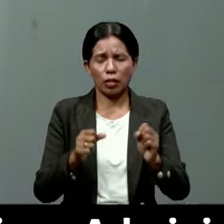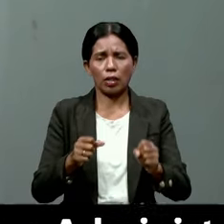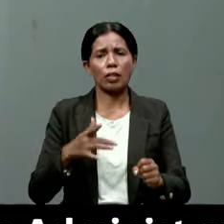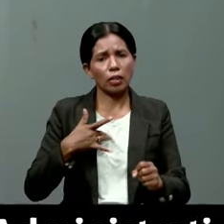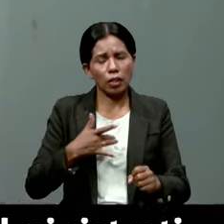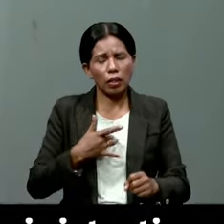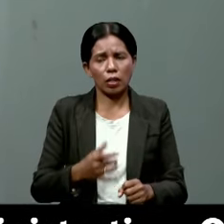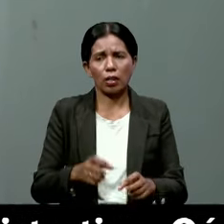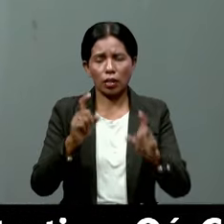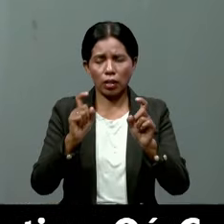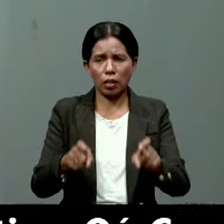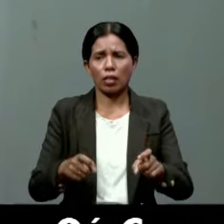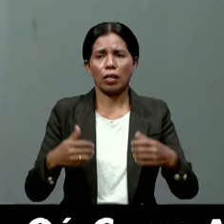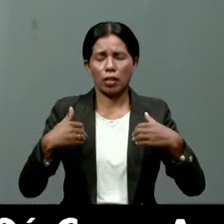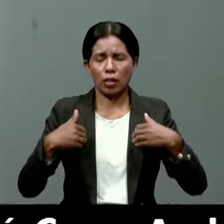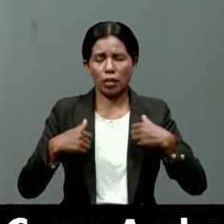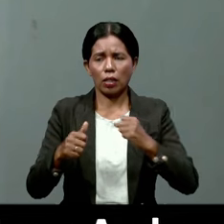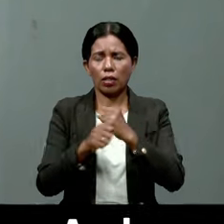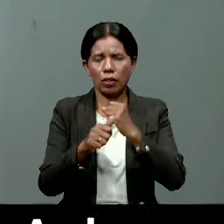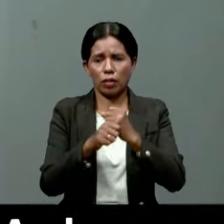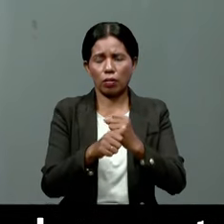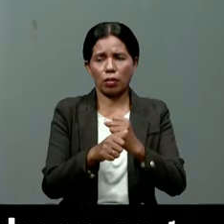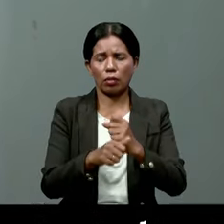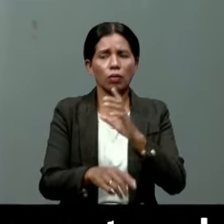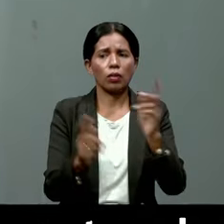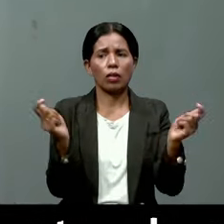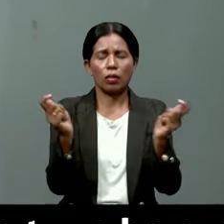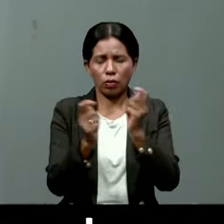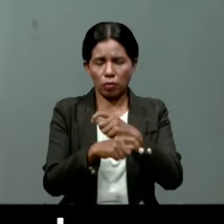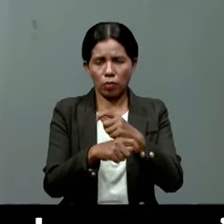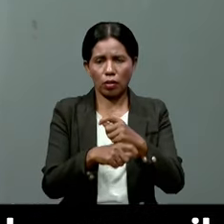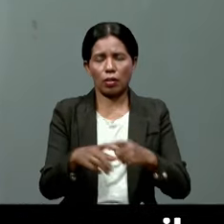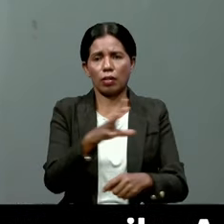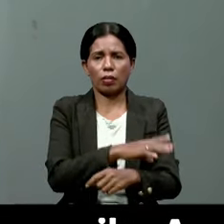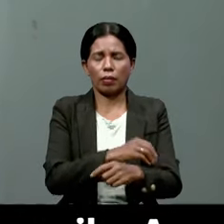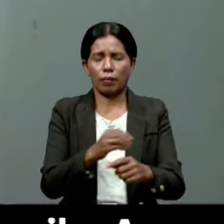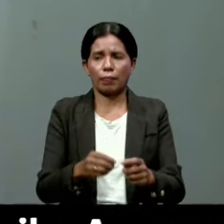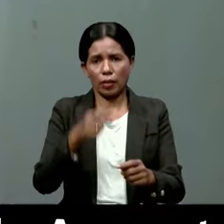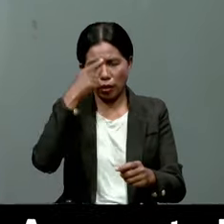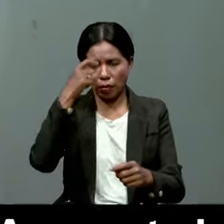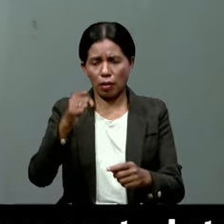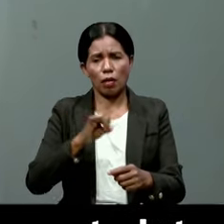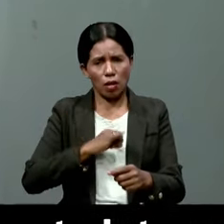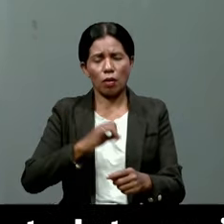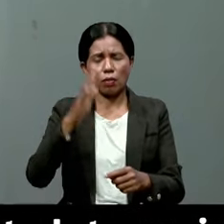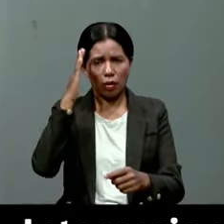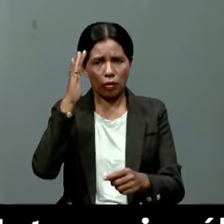katak tenki iha ações imediatas ba atu responde situasang sira ansane tamba nema ha no in